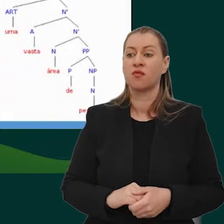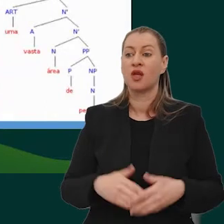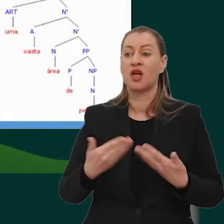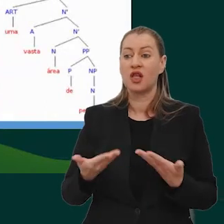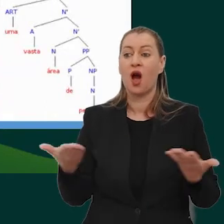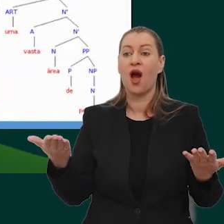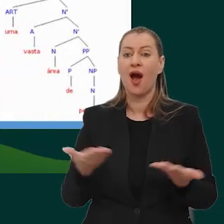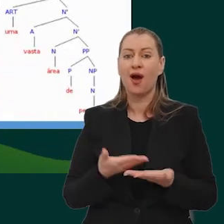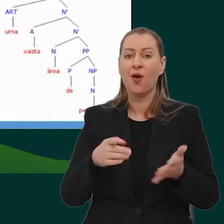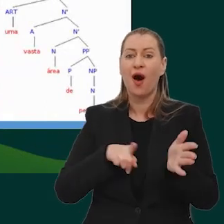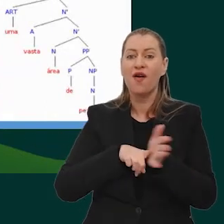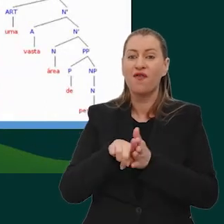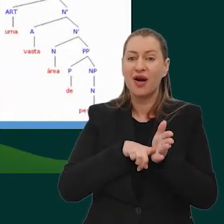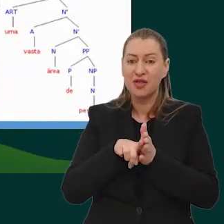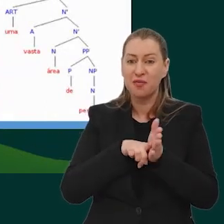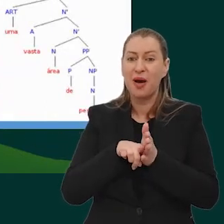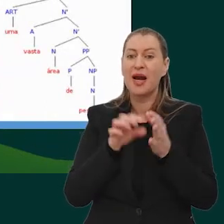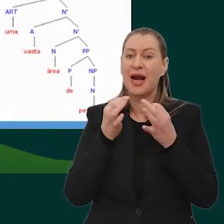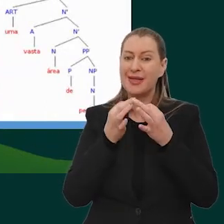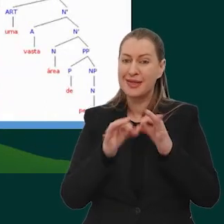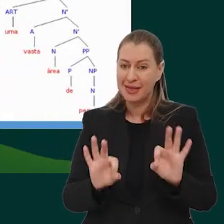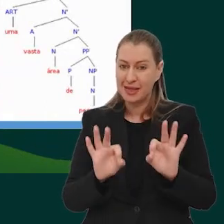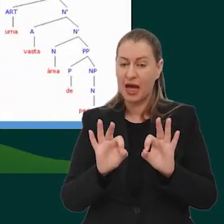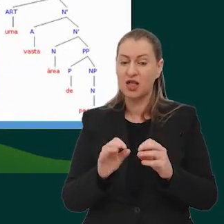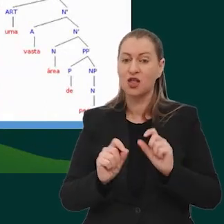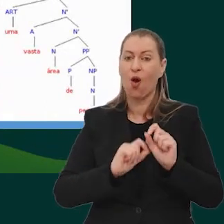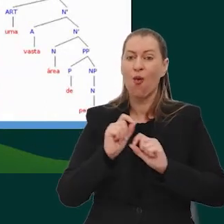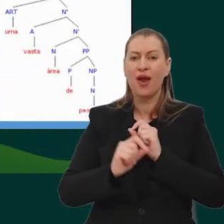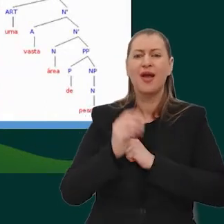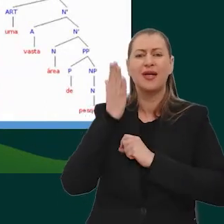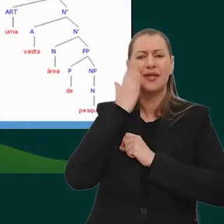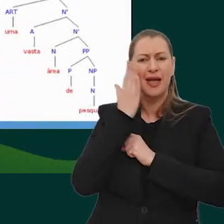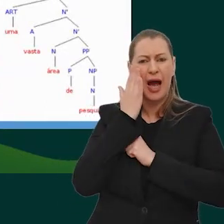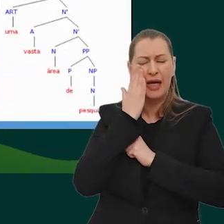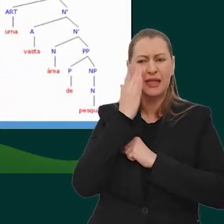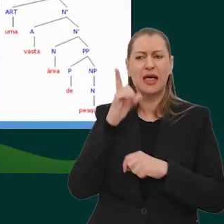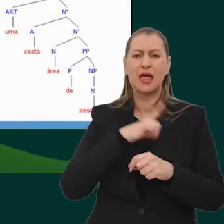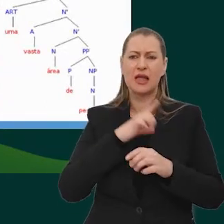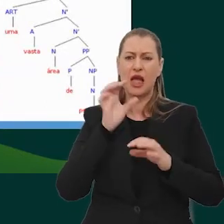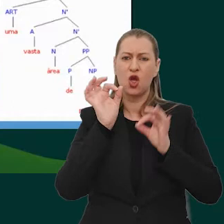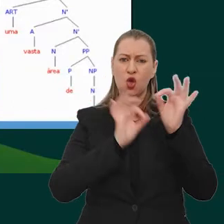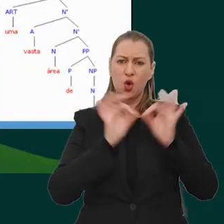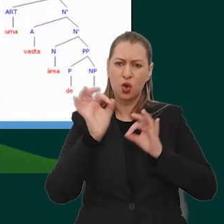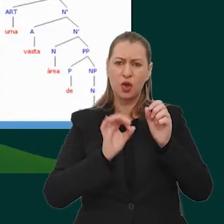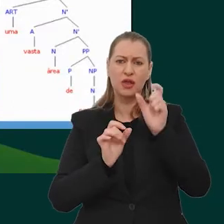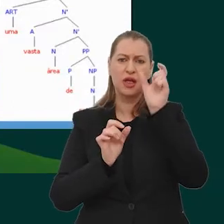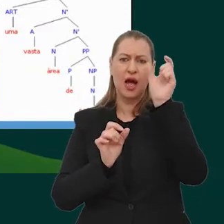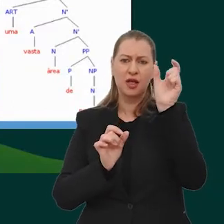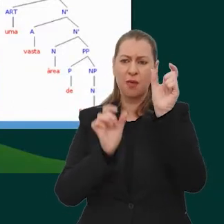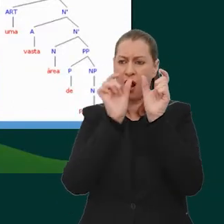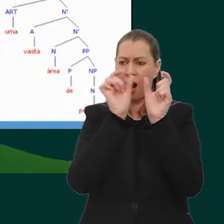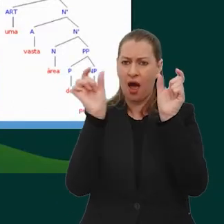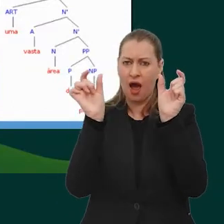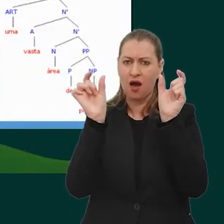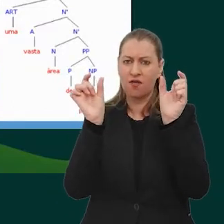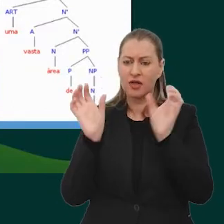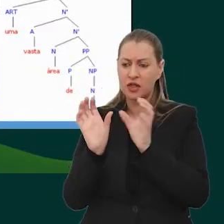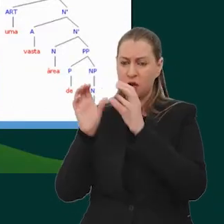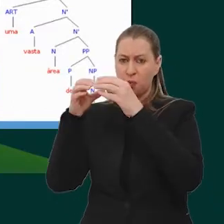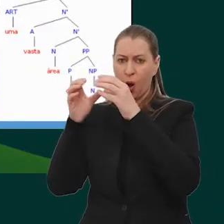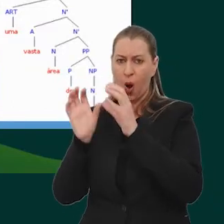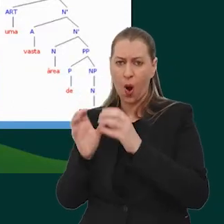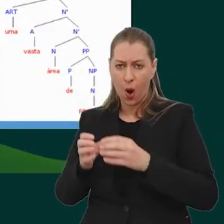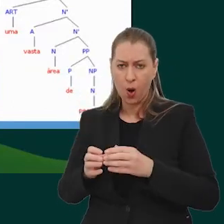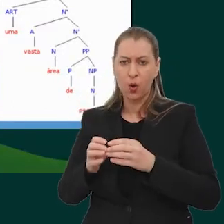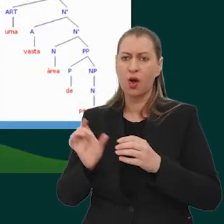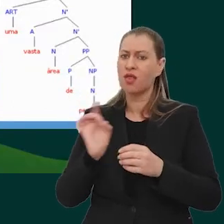Então a gente parte para uma análise sintática, mas agora que eu já sei que eu tenho que dividir as palavras em blocos, que esses blocos não são só números,